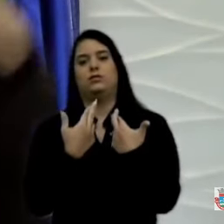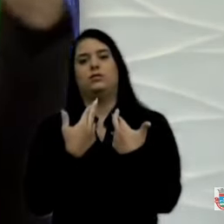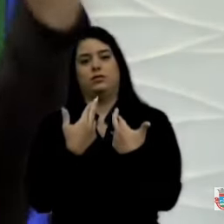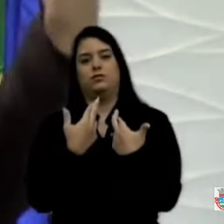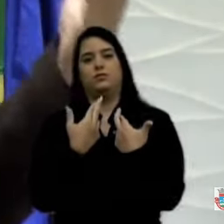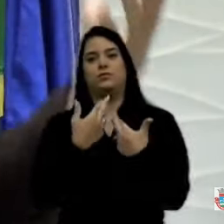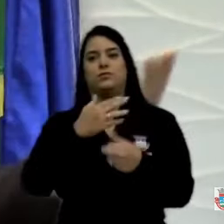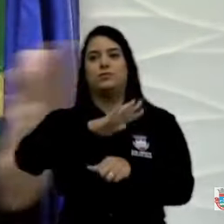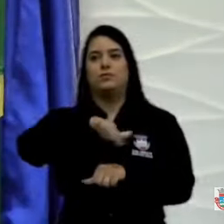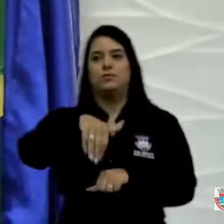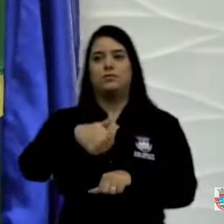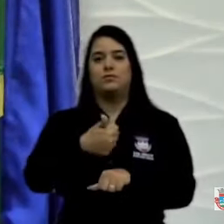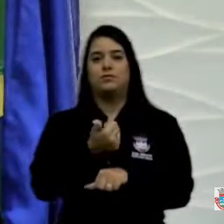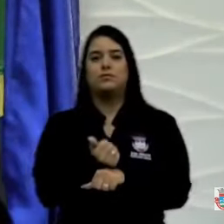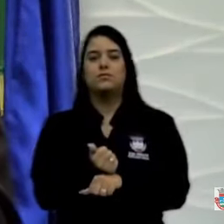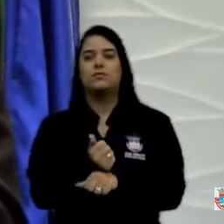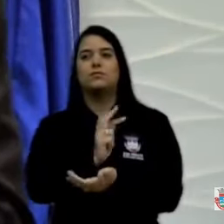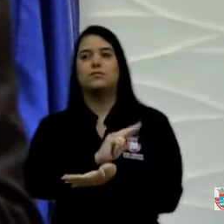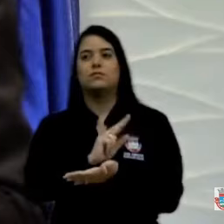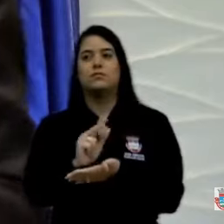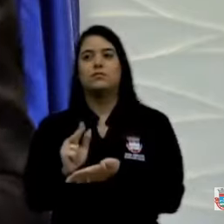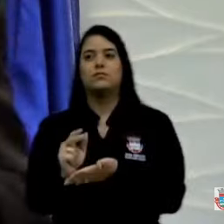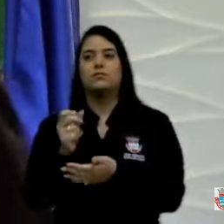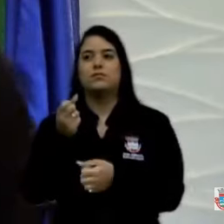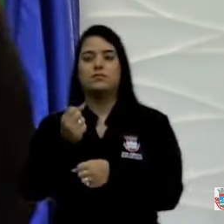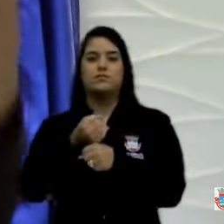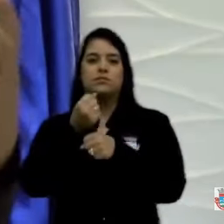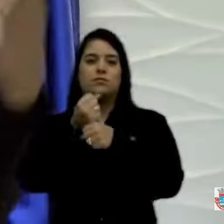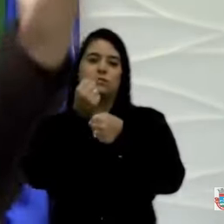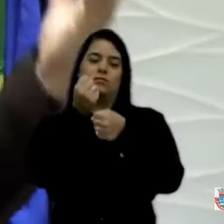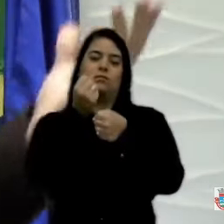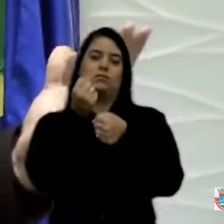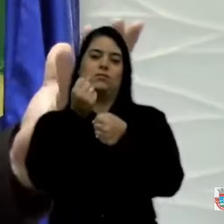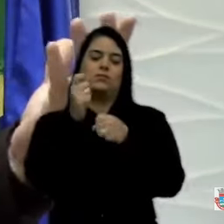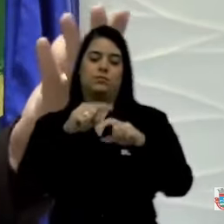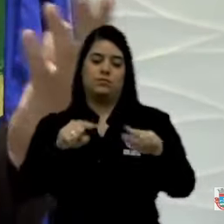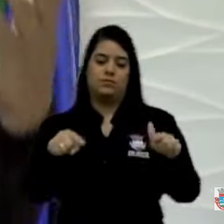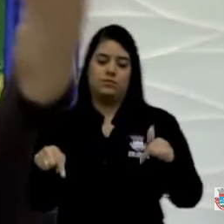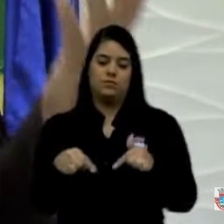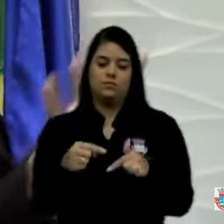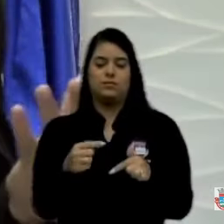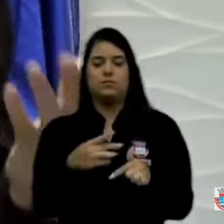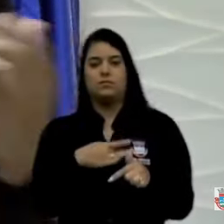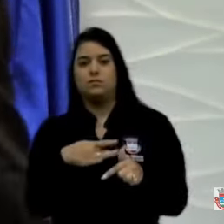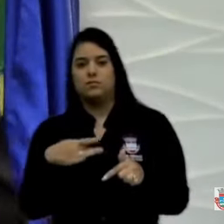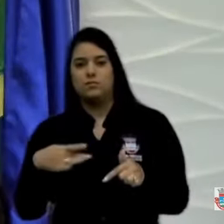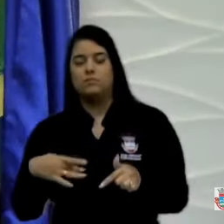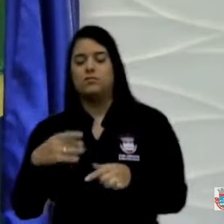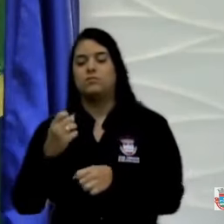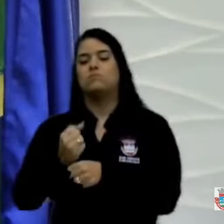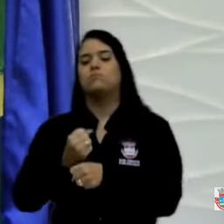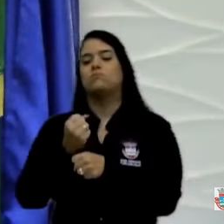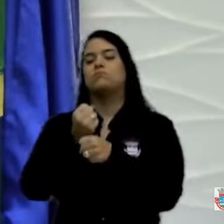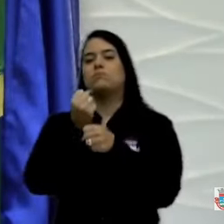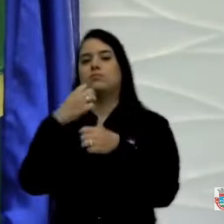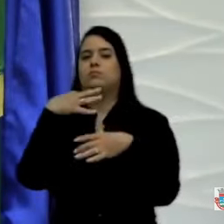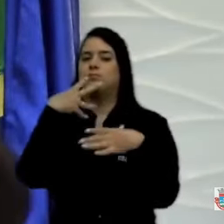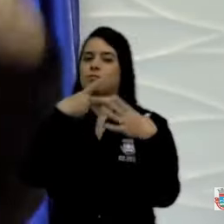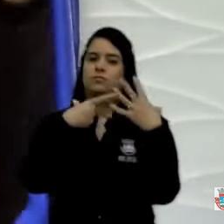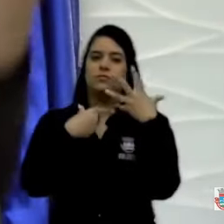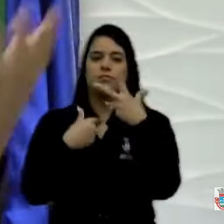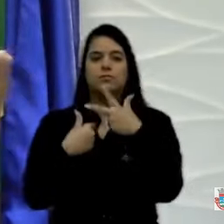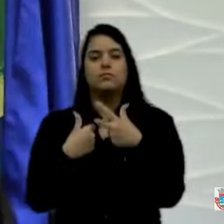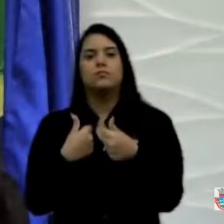as praças restauradas, os postos de saúde restaurados,